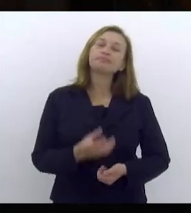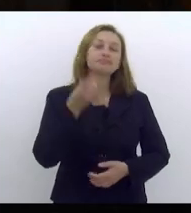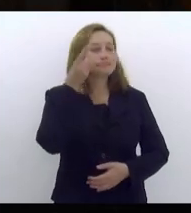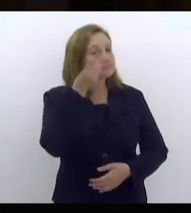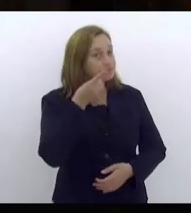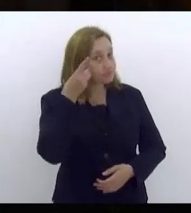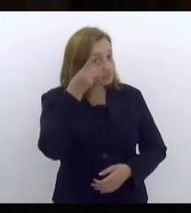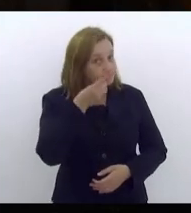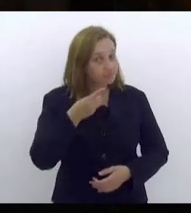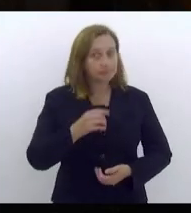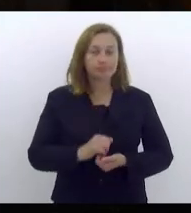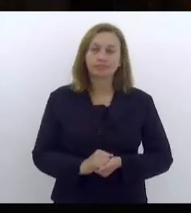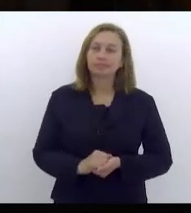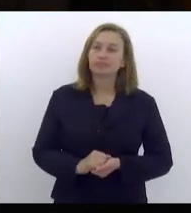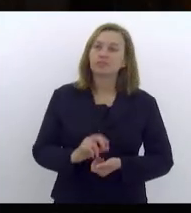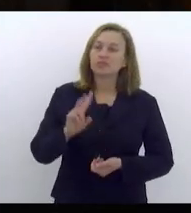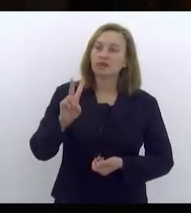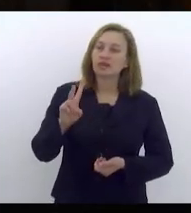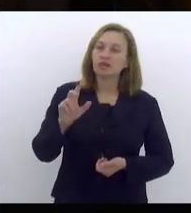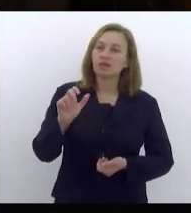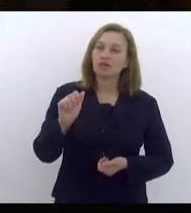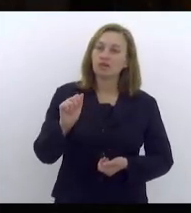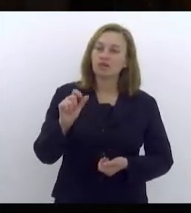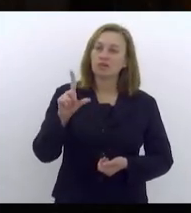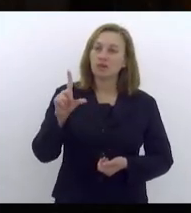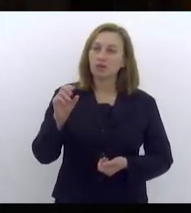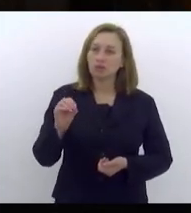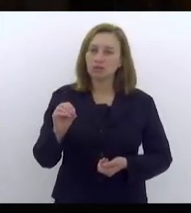deputado Valda Ceasa,